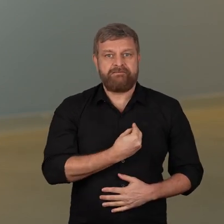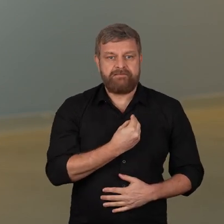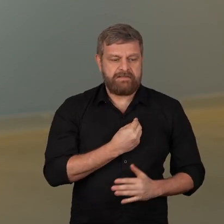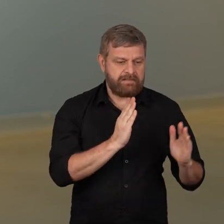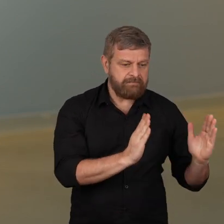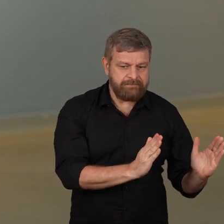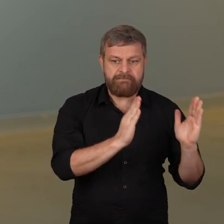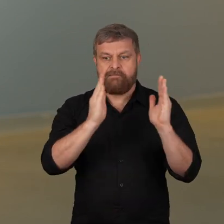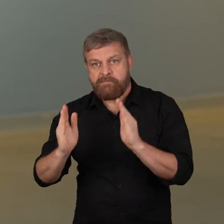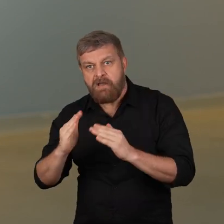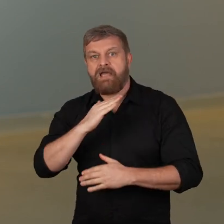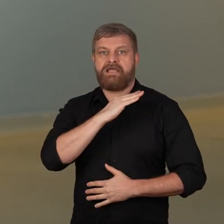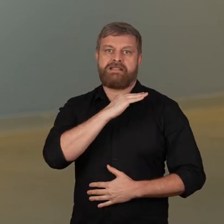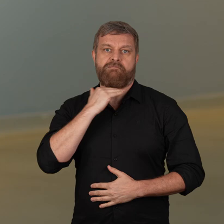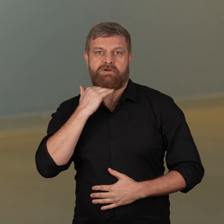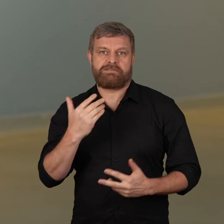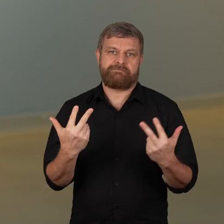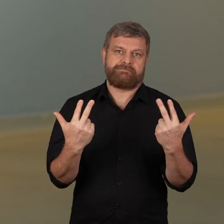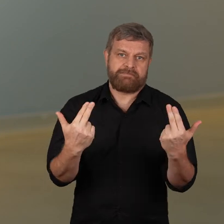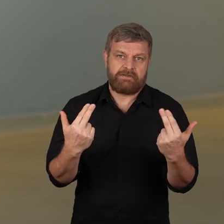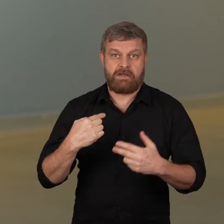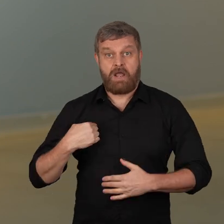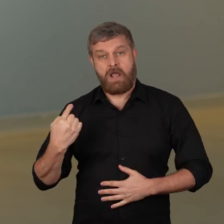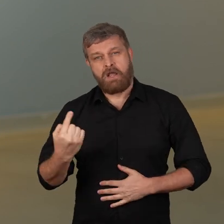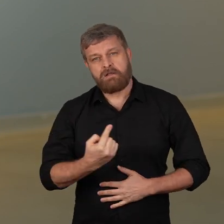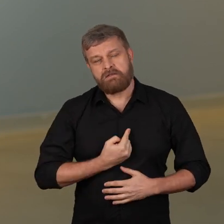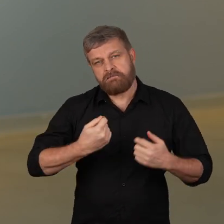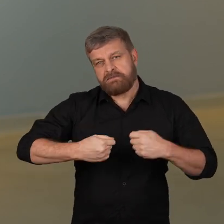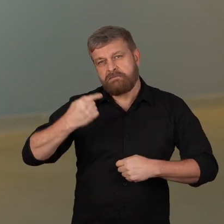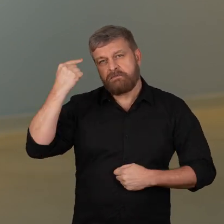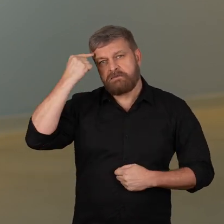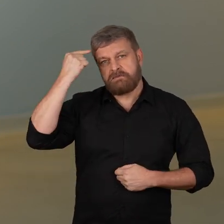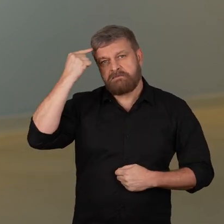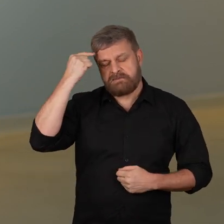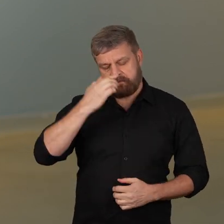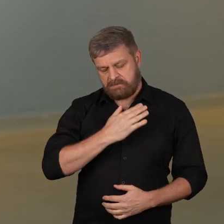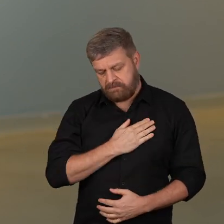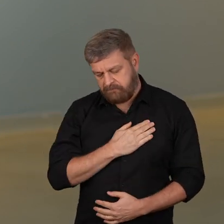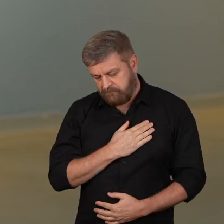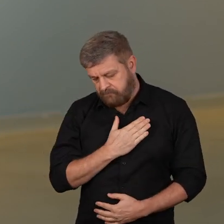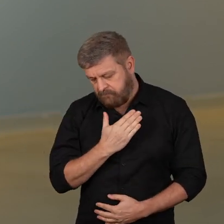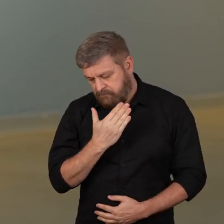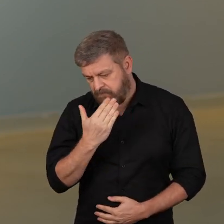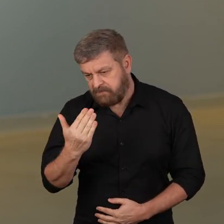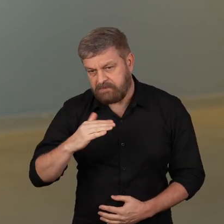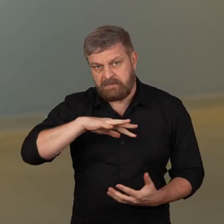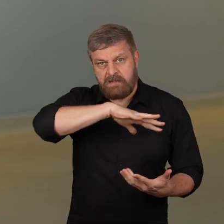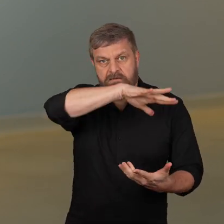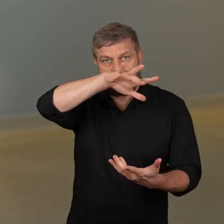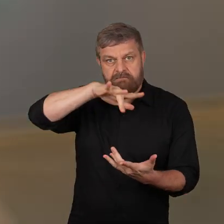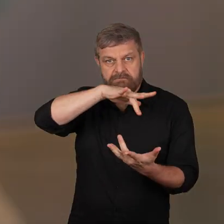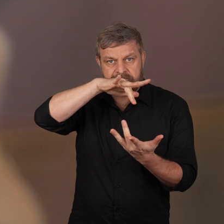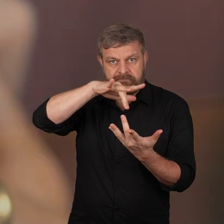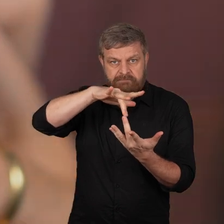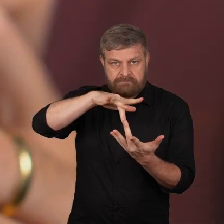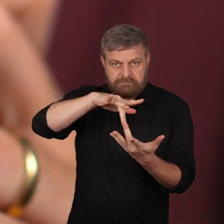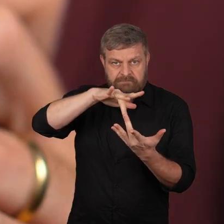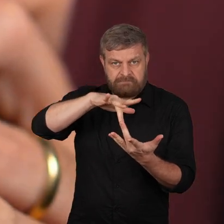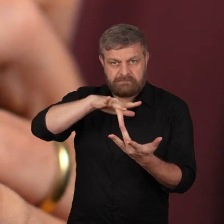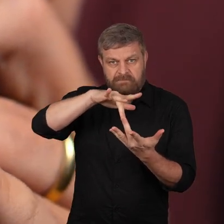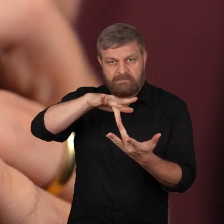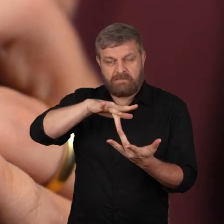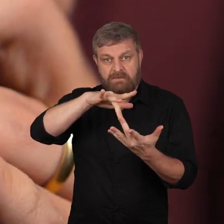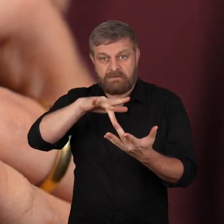morte. Portanto, precisamos pensar na fraternidade, na globalização como